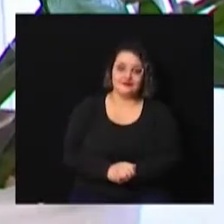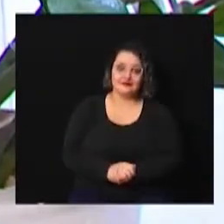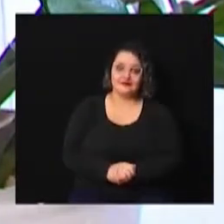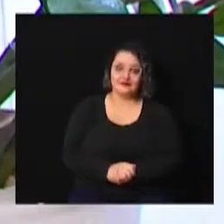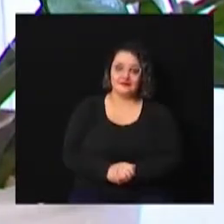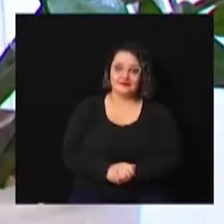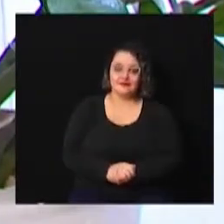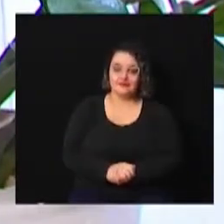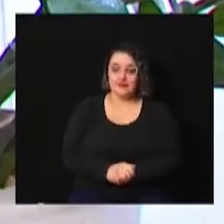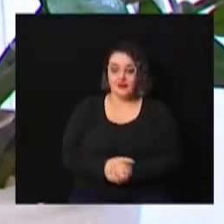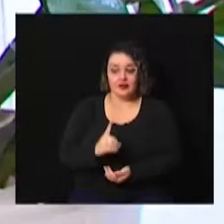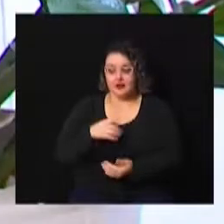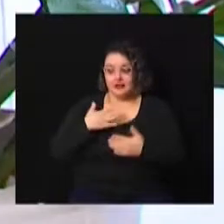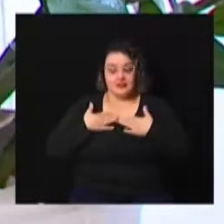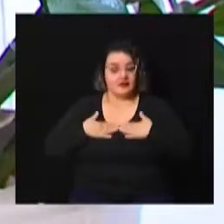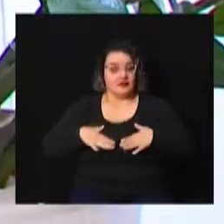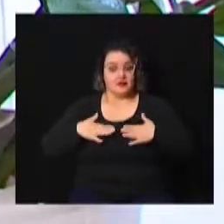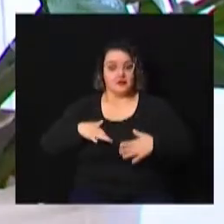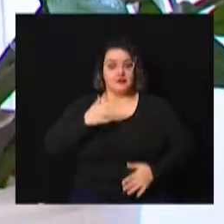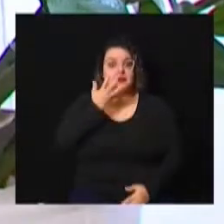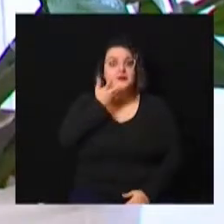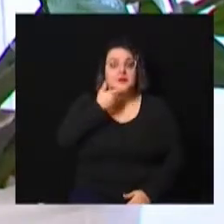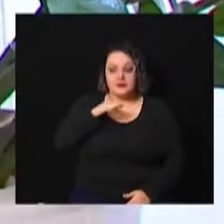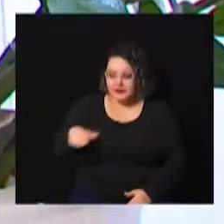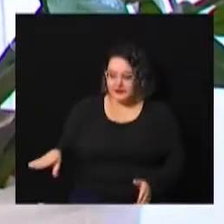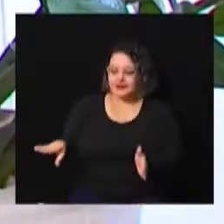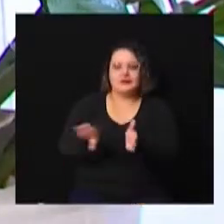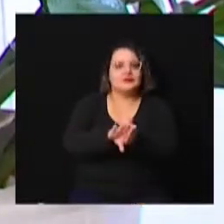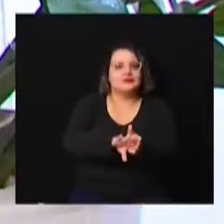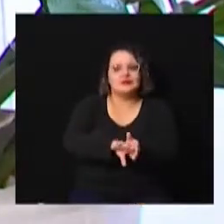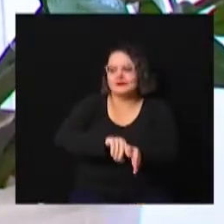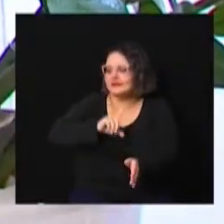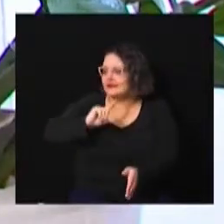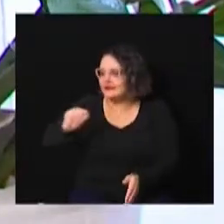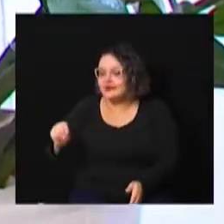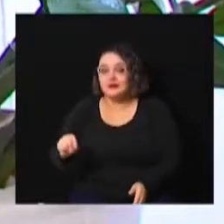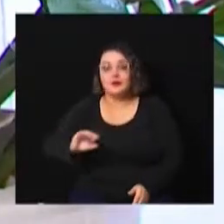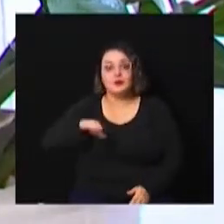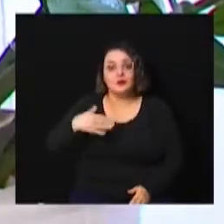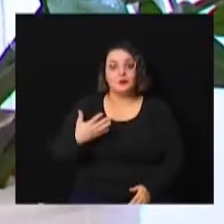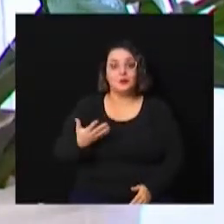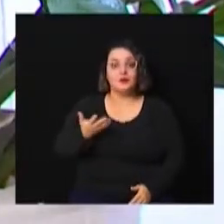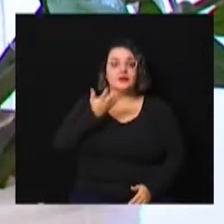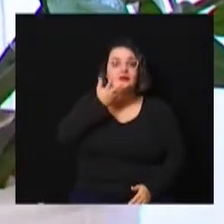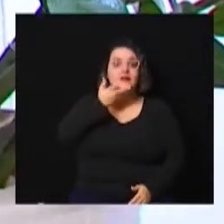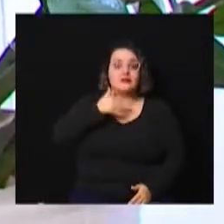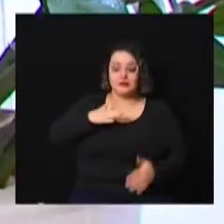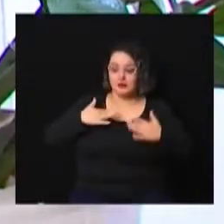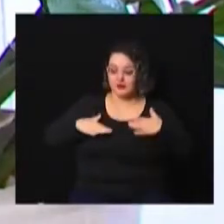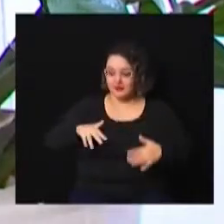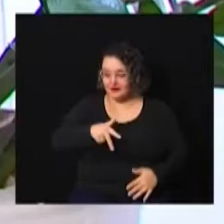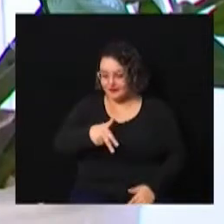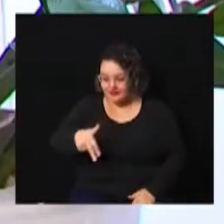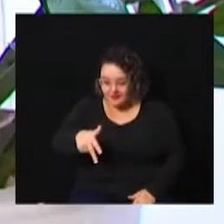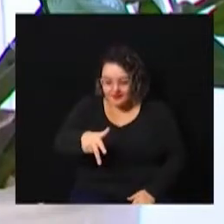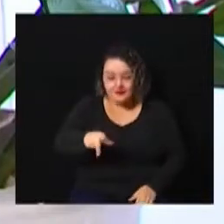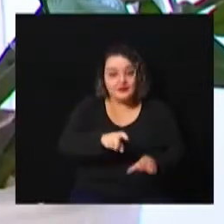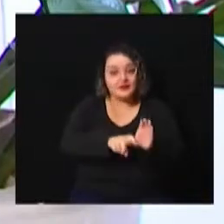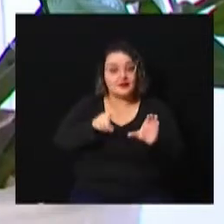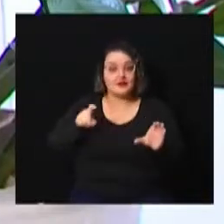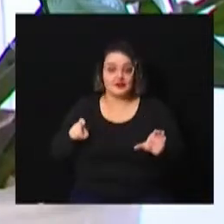Talvez ela fale, às vezes cansa, né? Porque é uma criança atrás da outra. E assim, quando a criança começa a ficar tranquila, que ela começa a